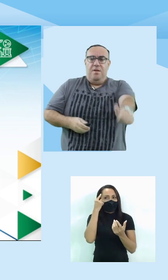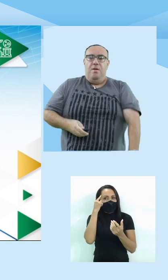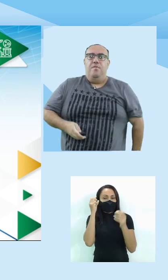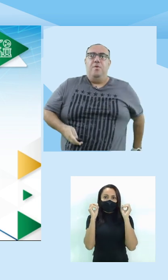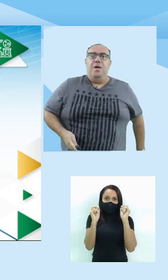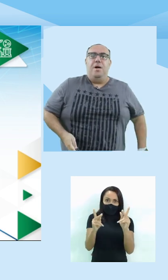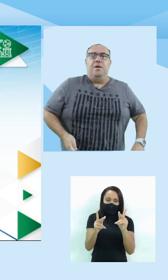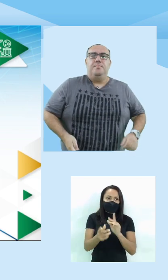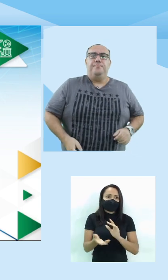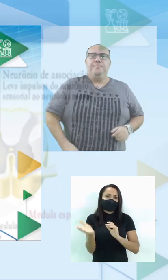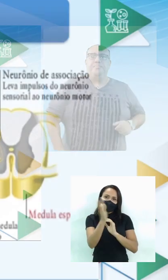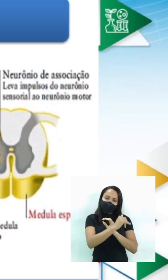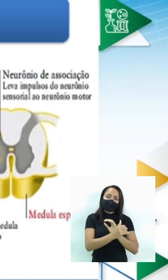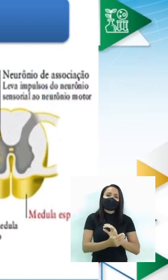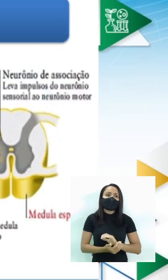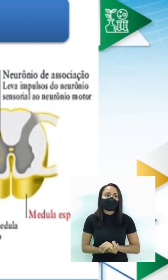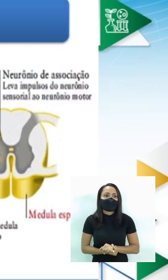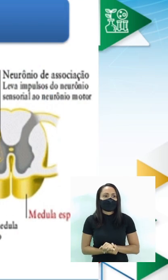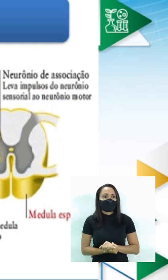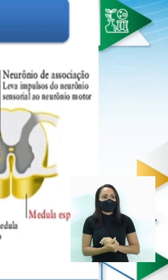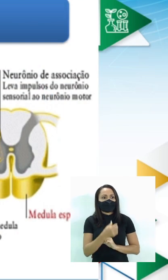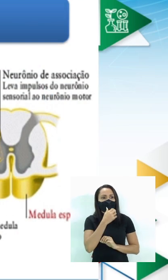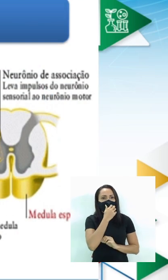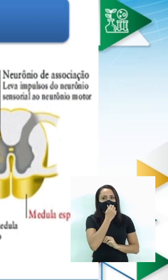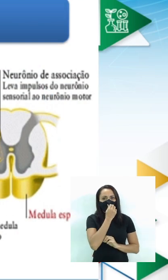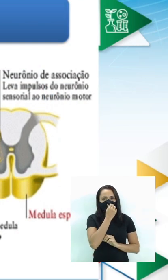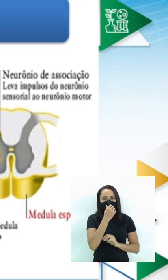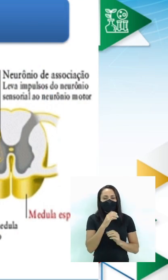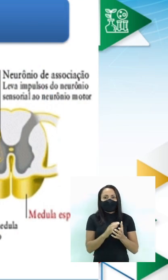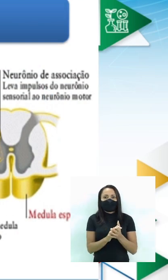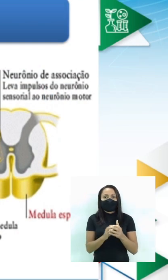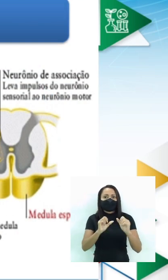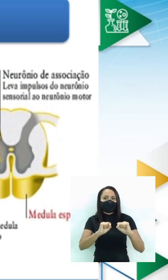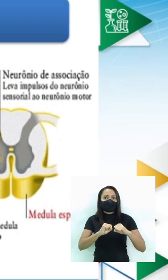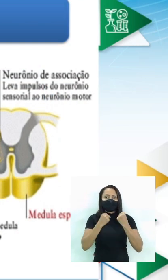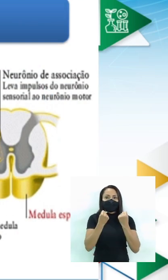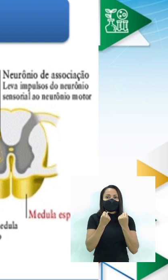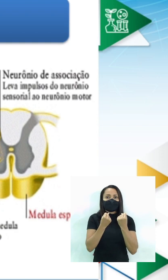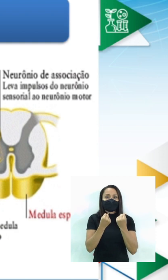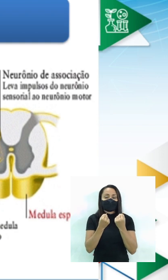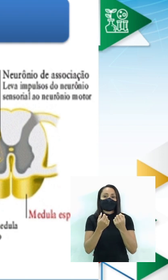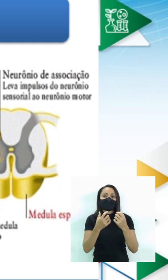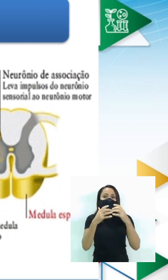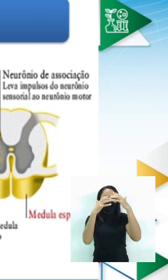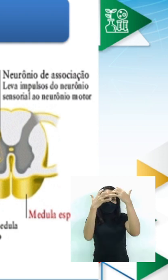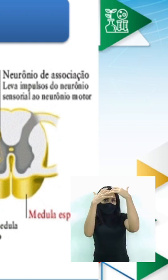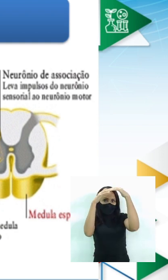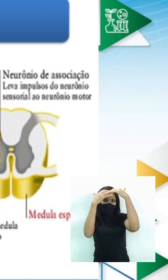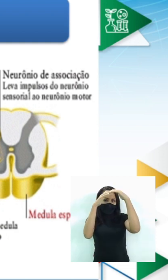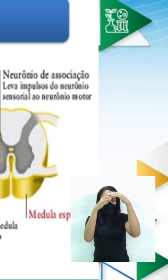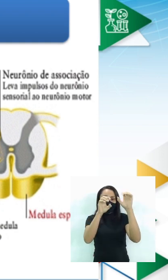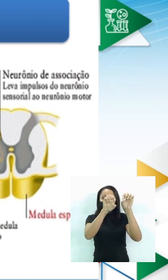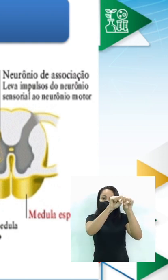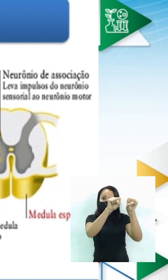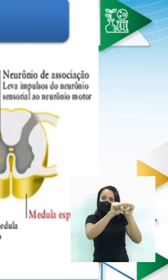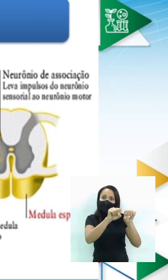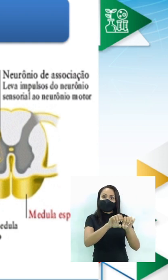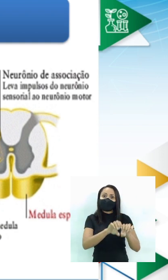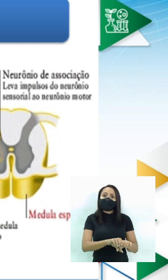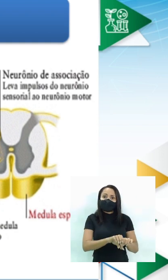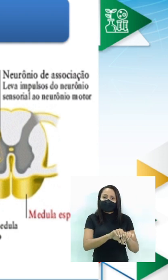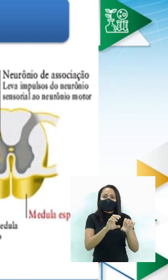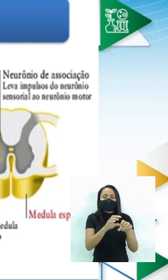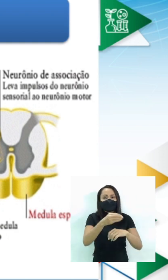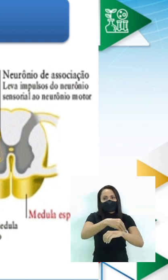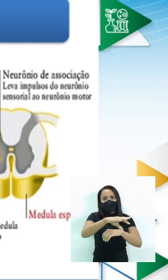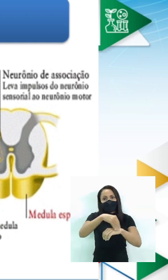Ok? Vamos lá. O impulso nervoso. Se nós observarmos direitinho, a estrutura especializada na transmissão